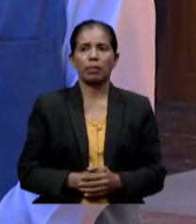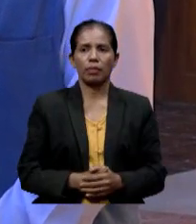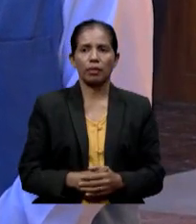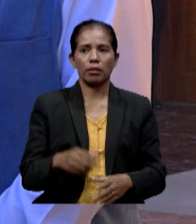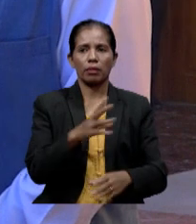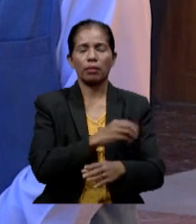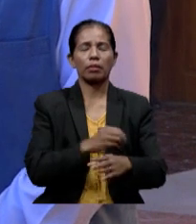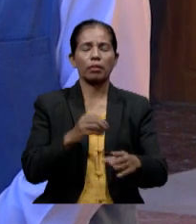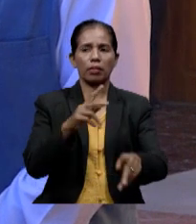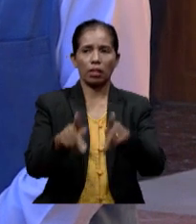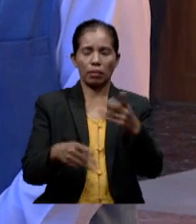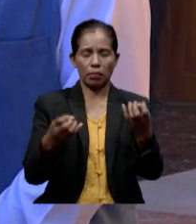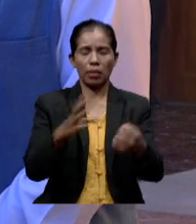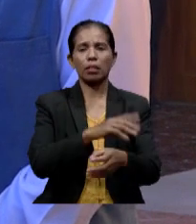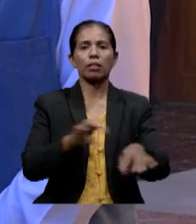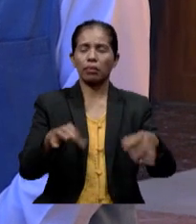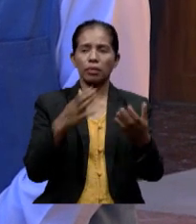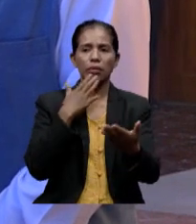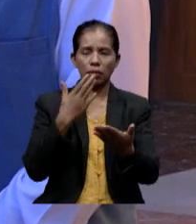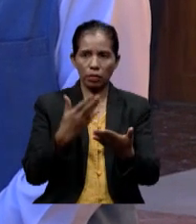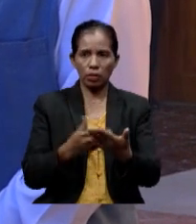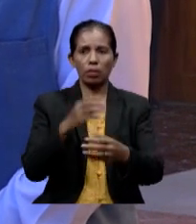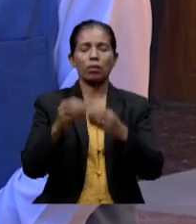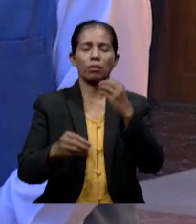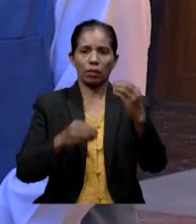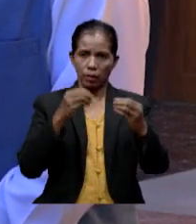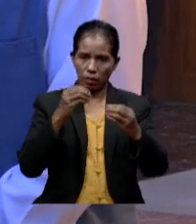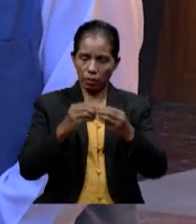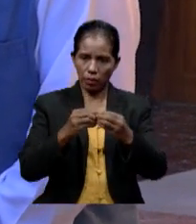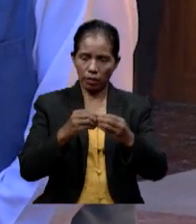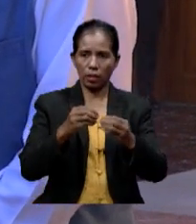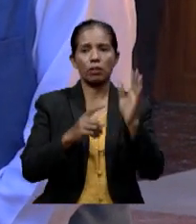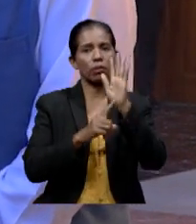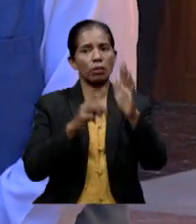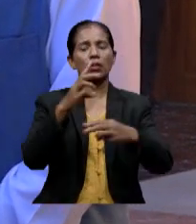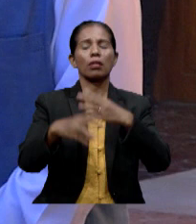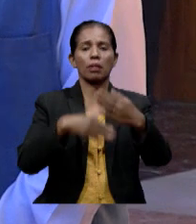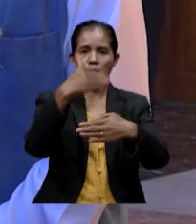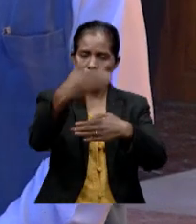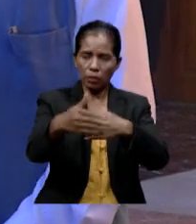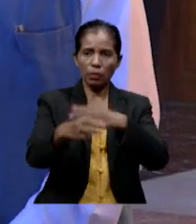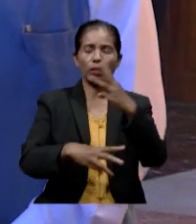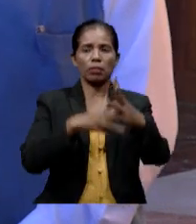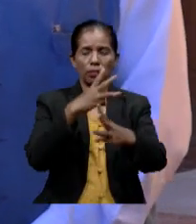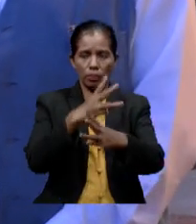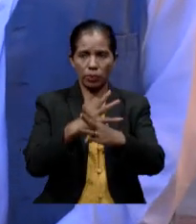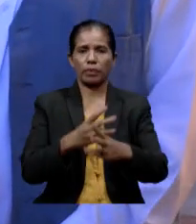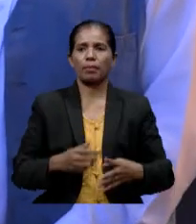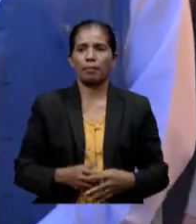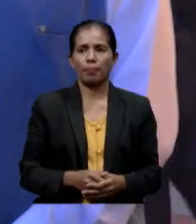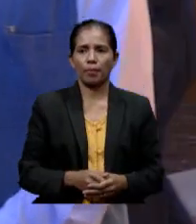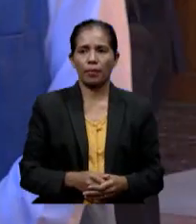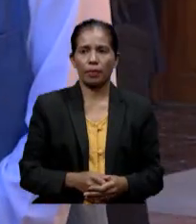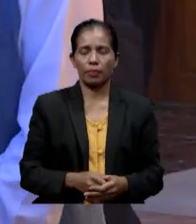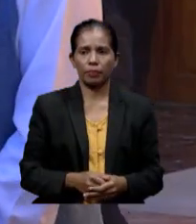uma das pessoas mais bem informadas sobre o que se passa no mundo e aprendemos sempre muito a ouvir a